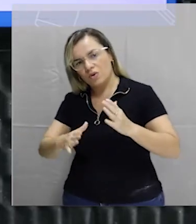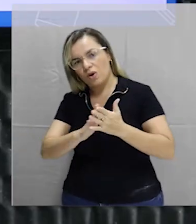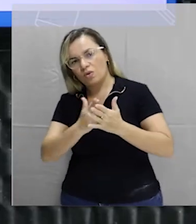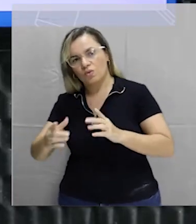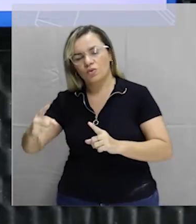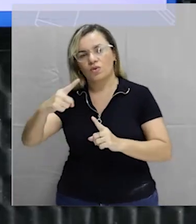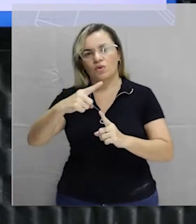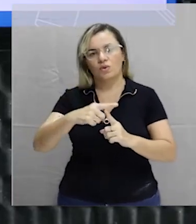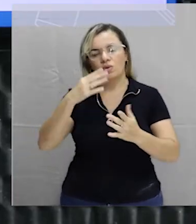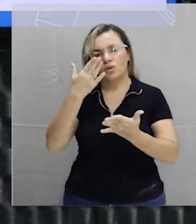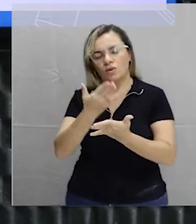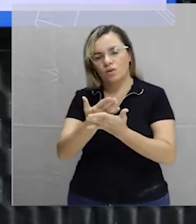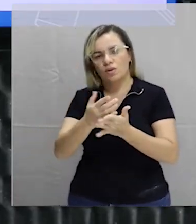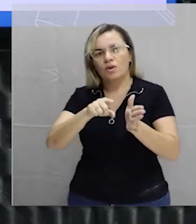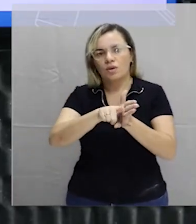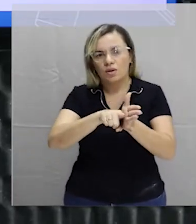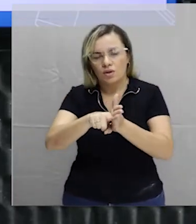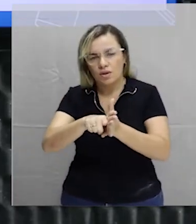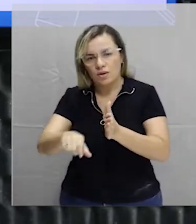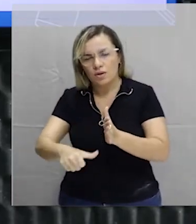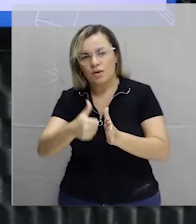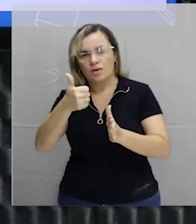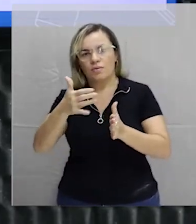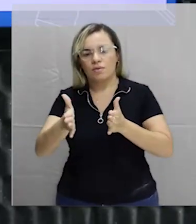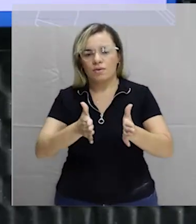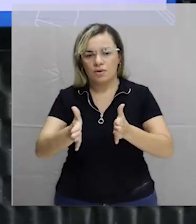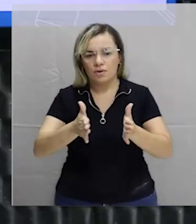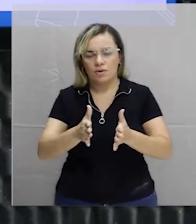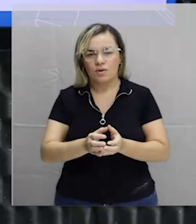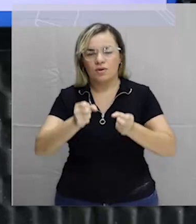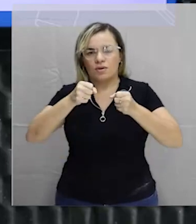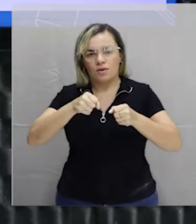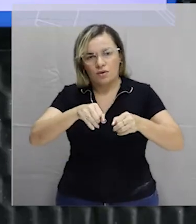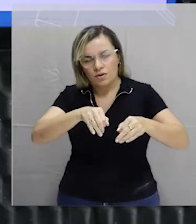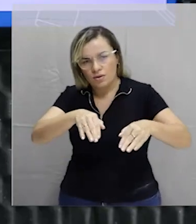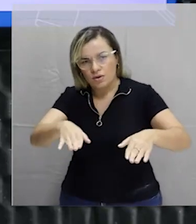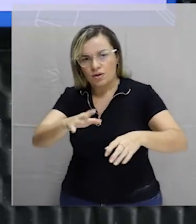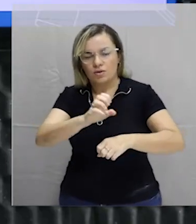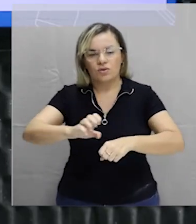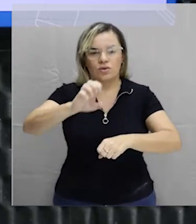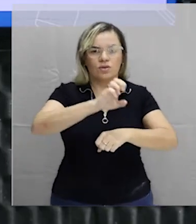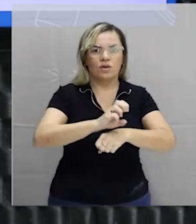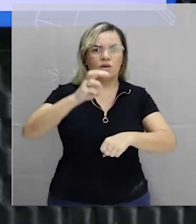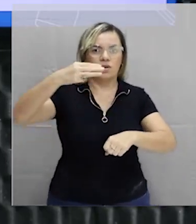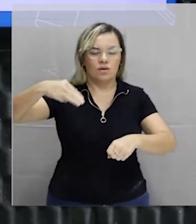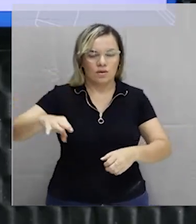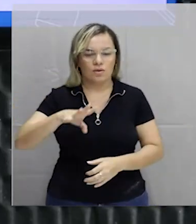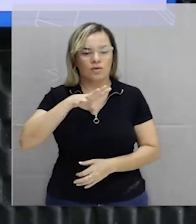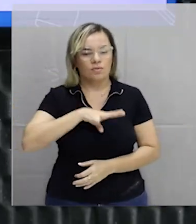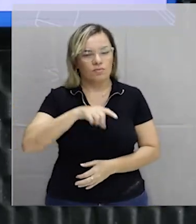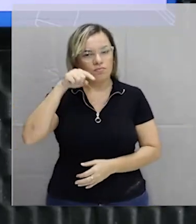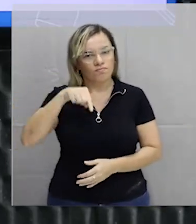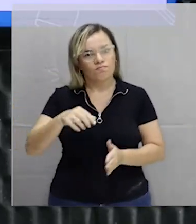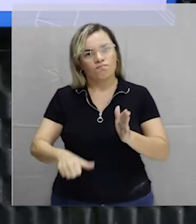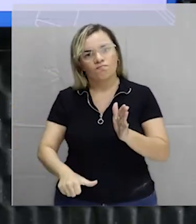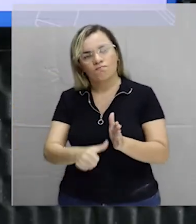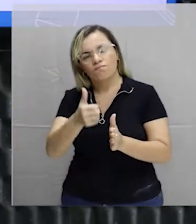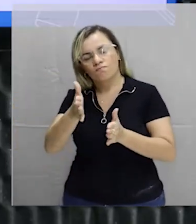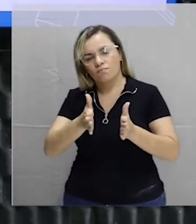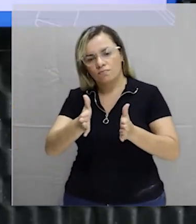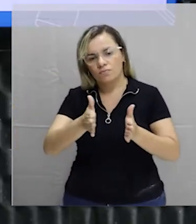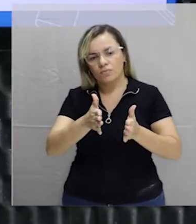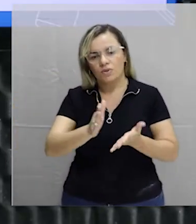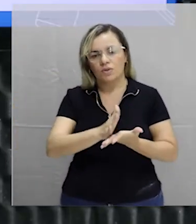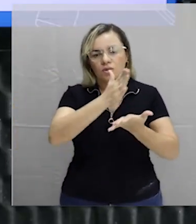estudiosos, como sendo a primeira fase da colonização portuguesa no Maranhão. Uma primeira fase que vai começar